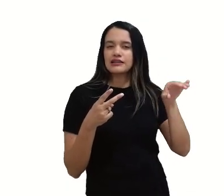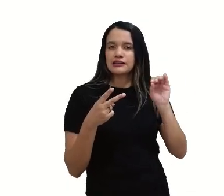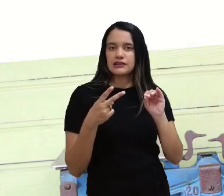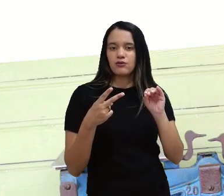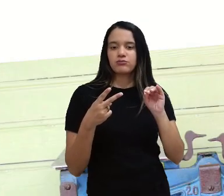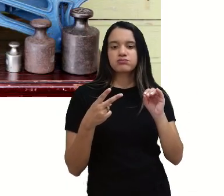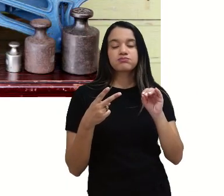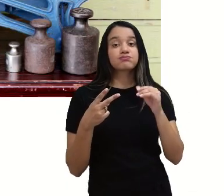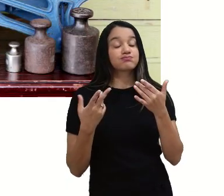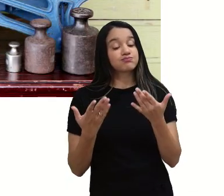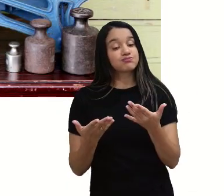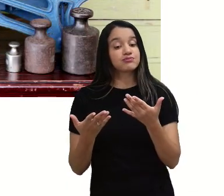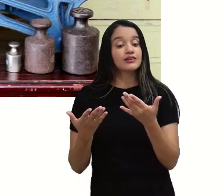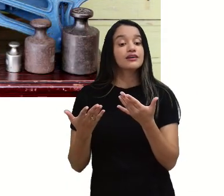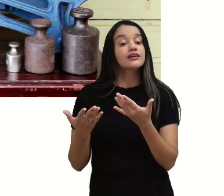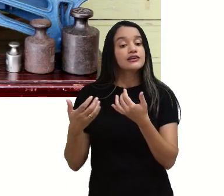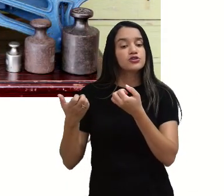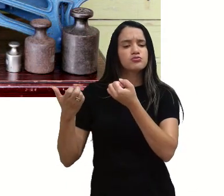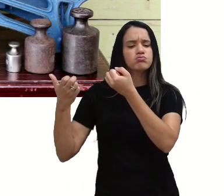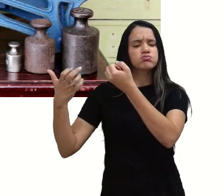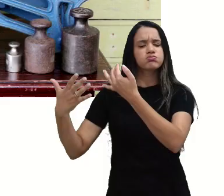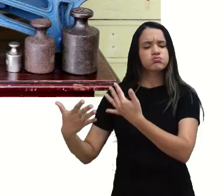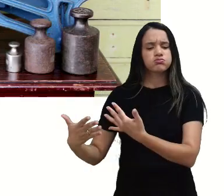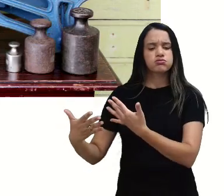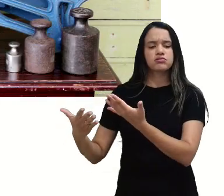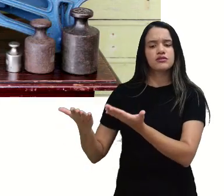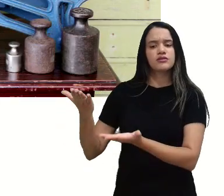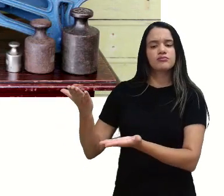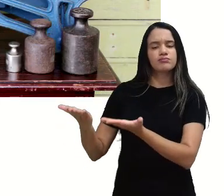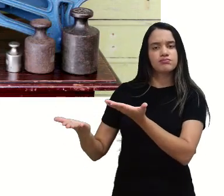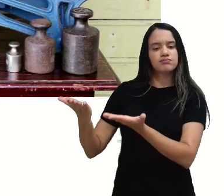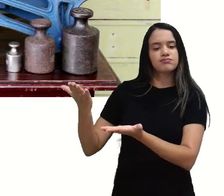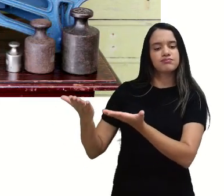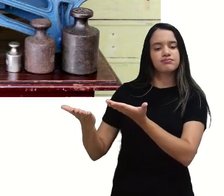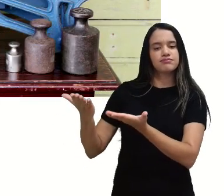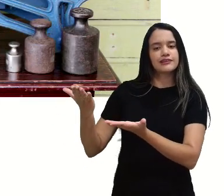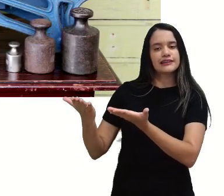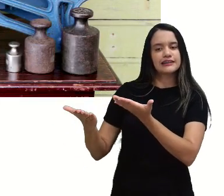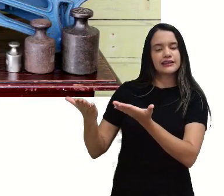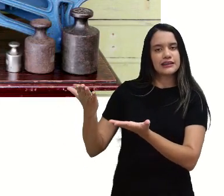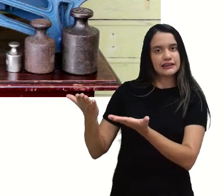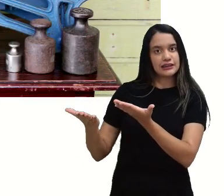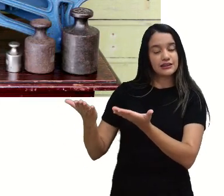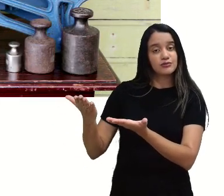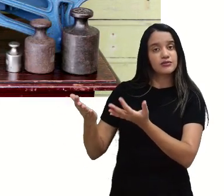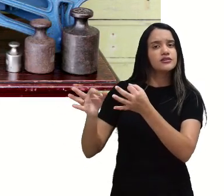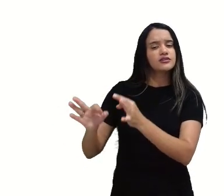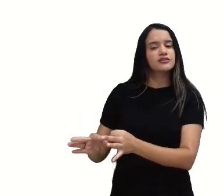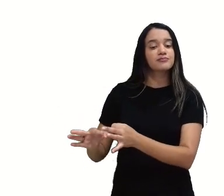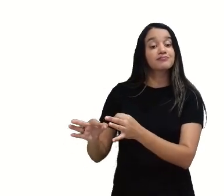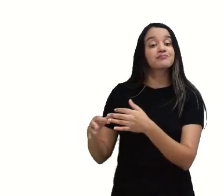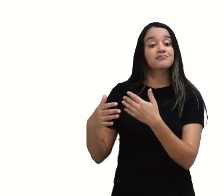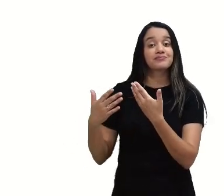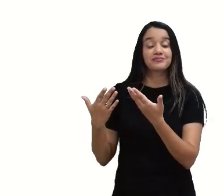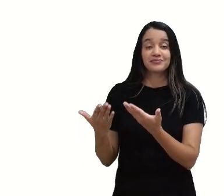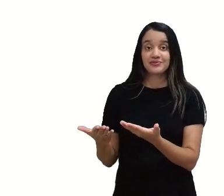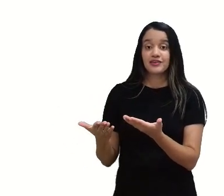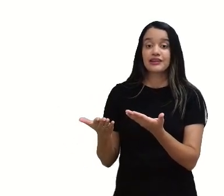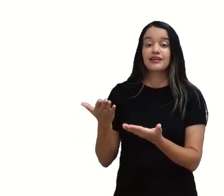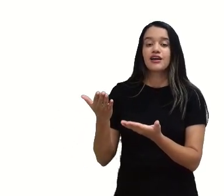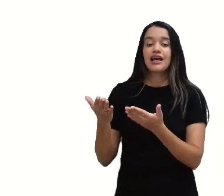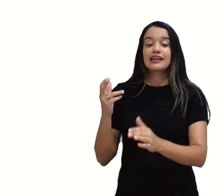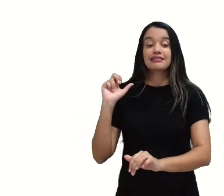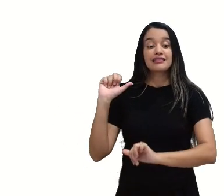seguinte: quando a gente fala de uma equação, a gente está falando de um certo tipo de equilíbrio, né? Então esse equilíbrio ele vai